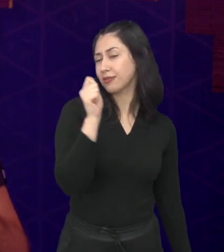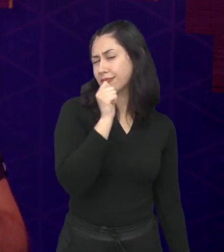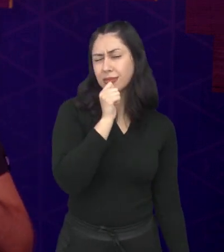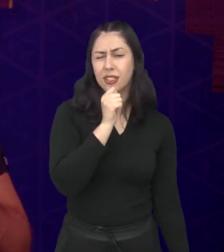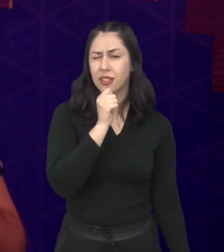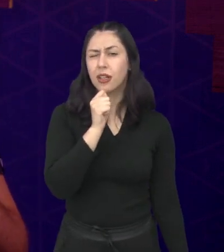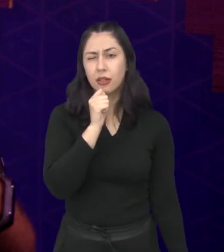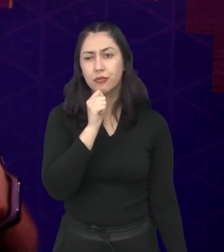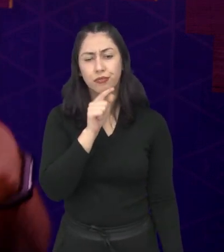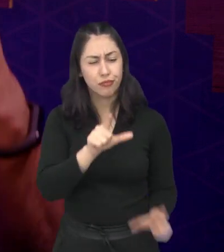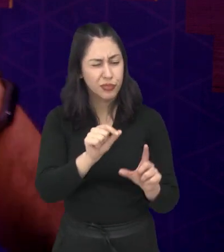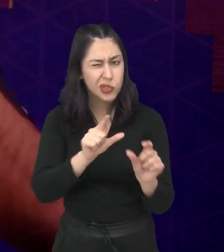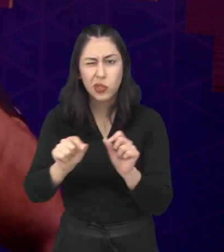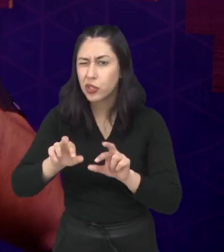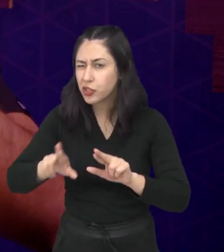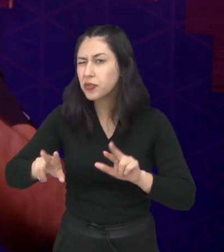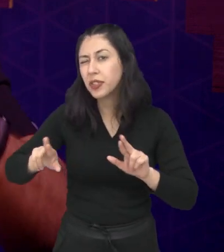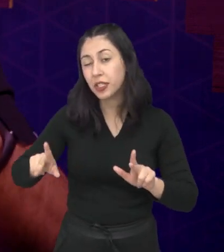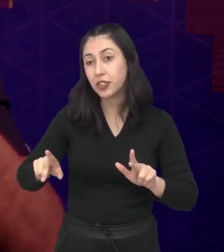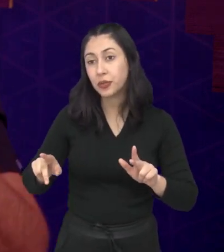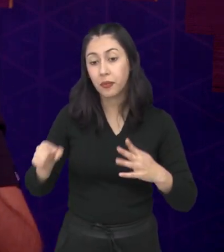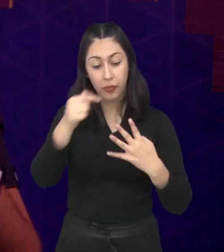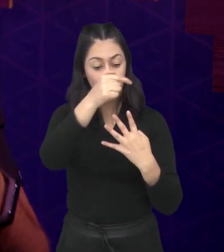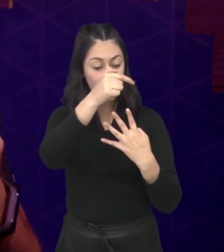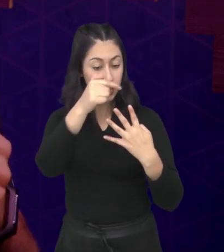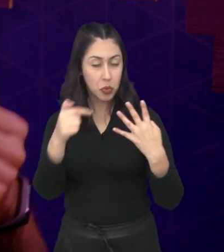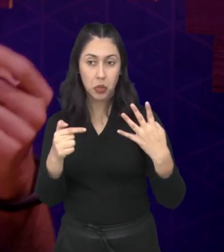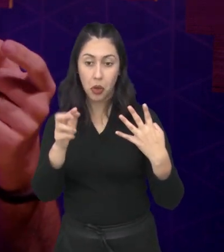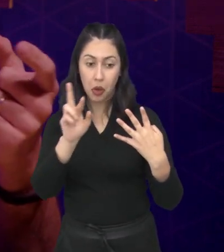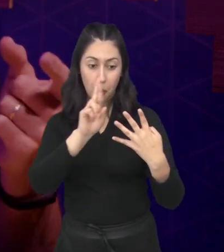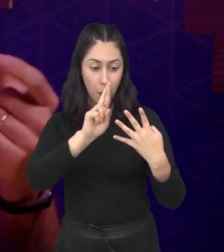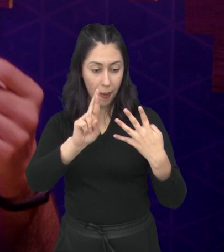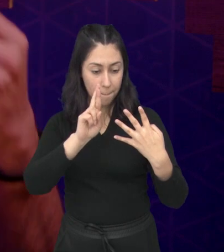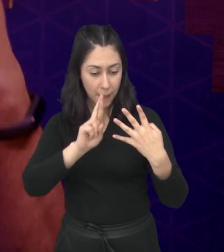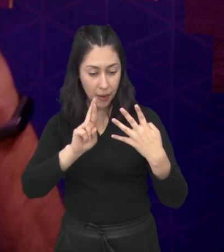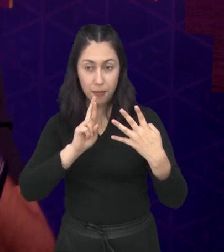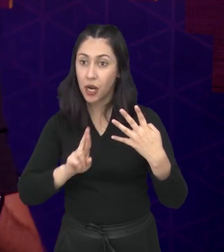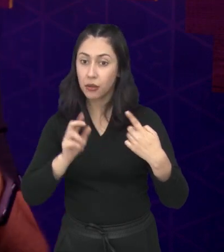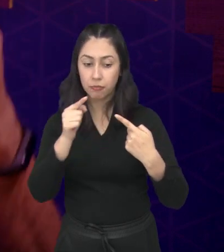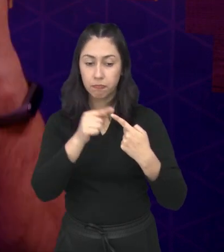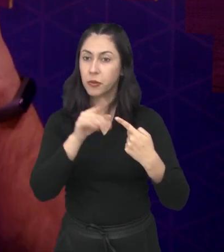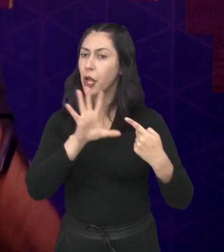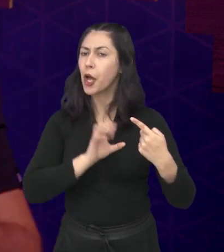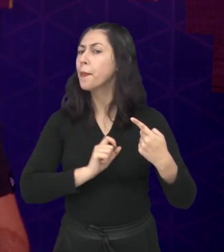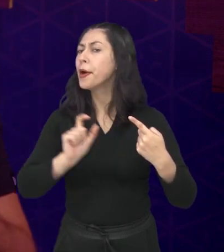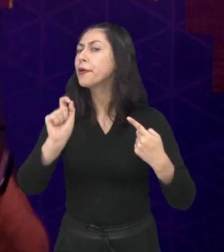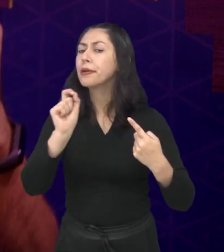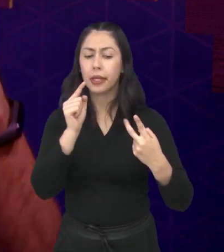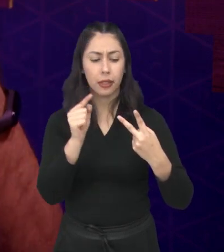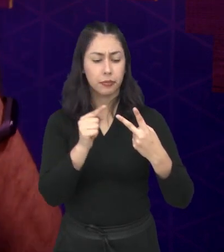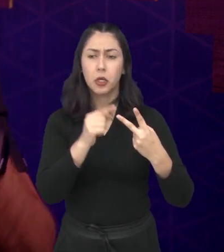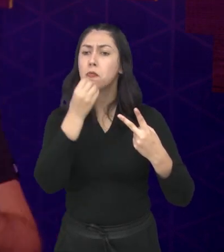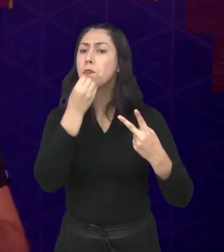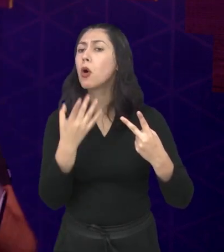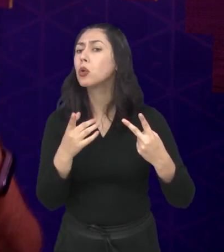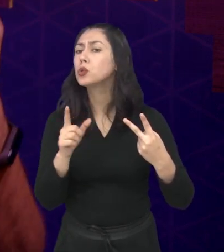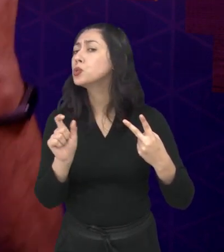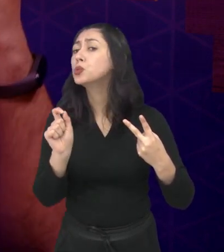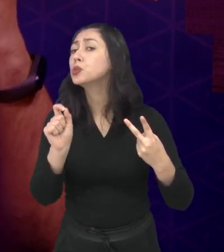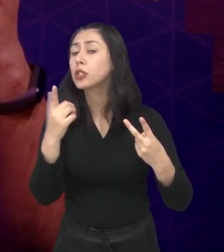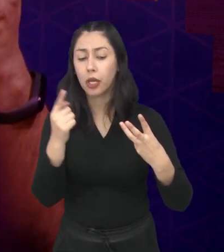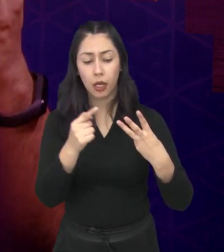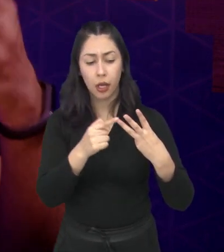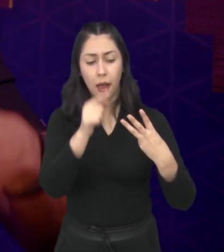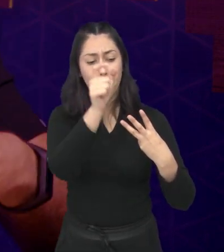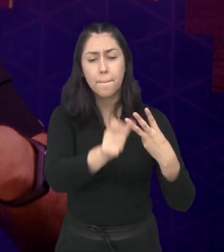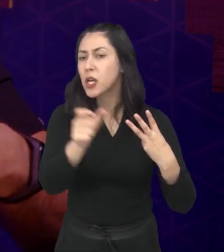né? Então, assim, respondendo essas 4 perguntas, que é o que você ama, no que você é bom, o que o mundo